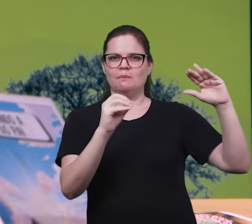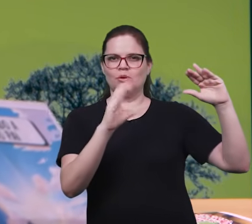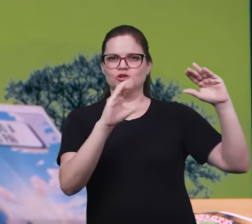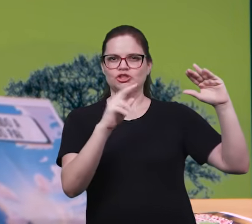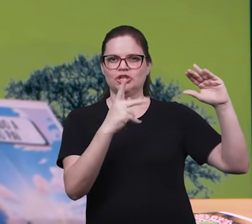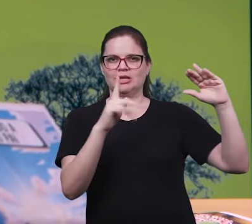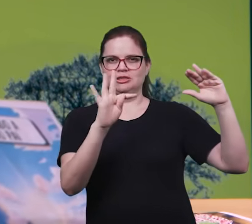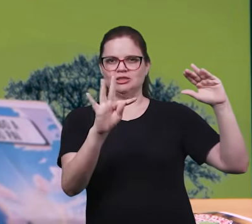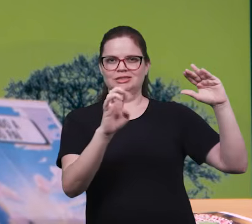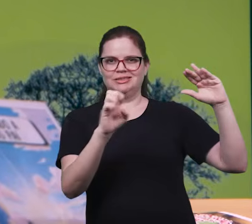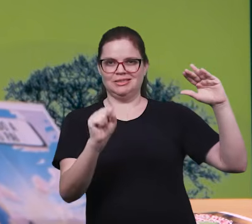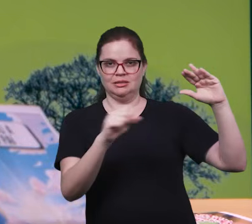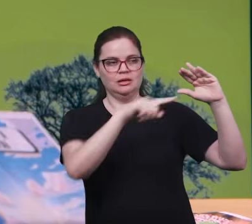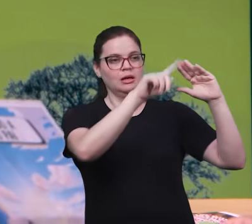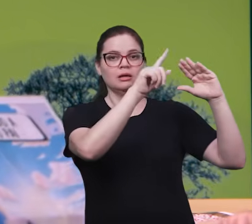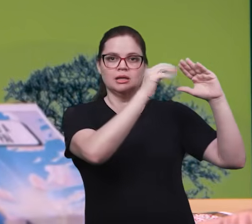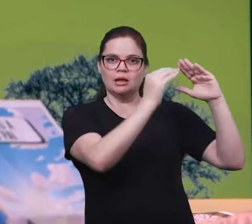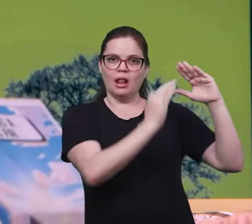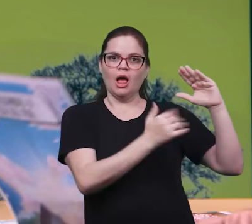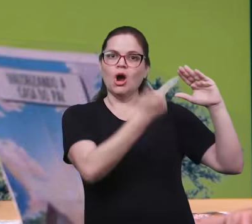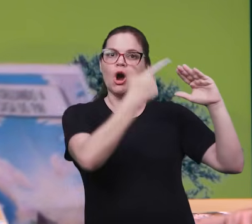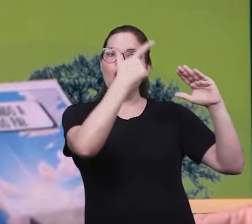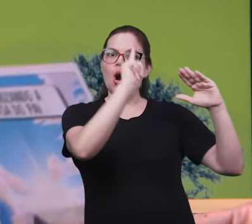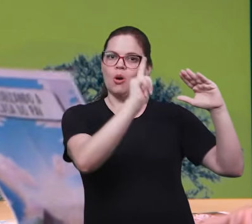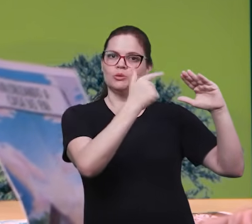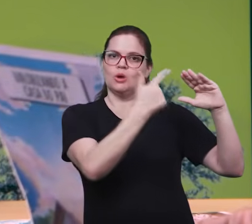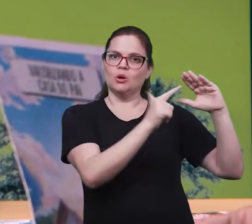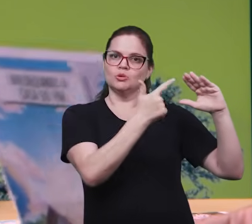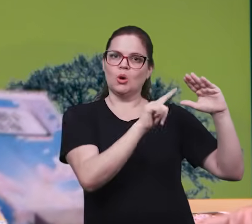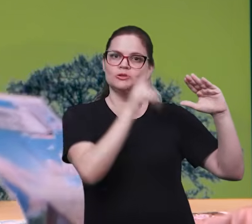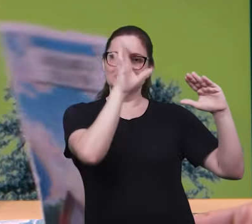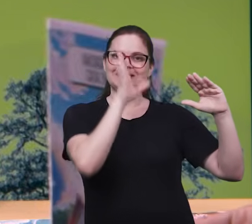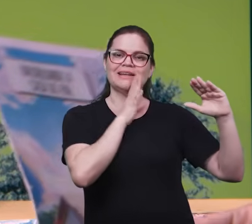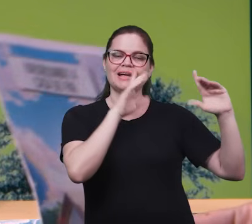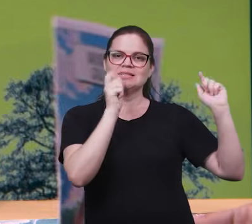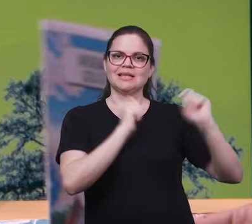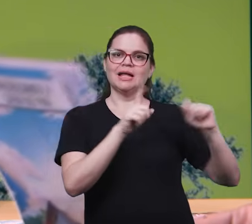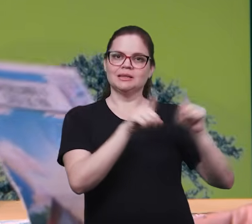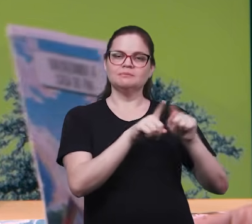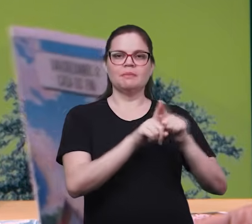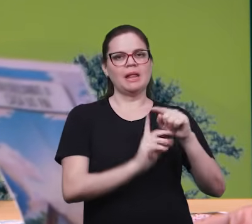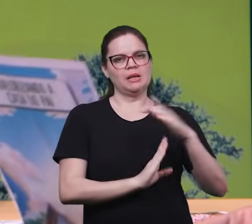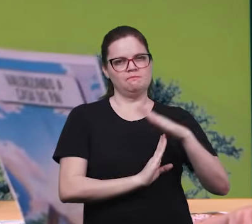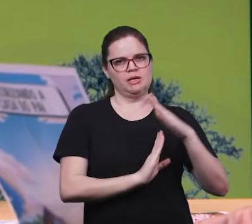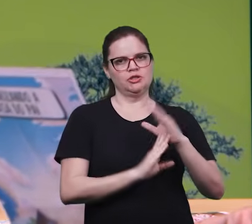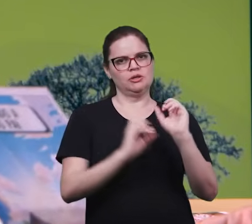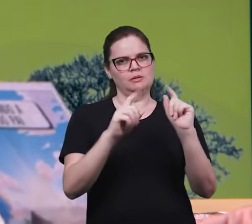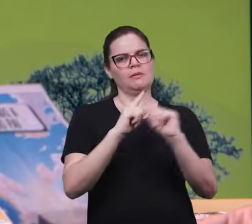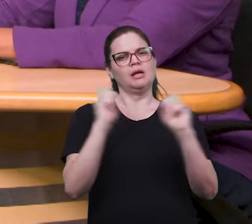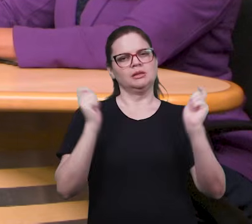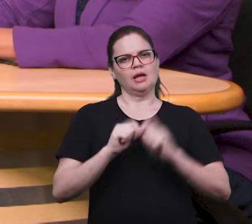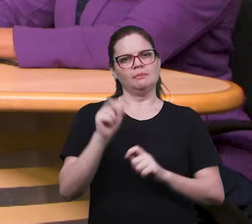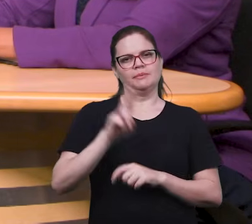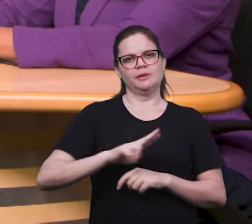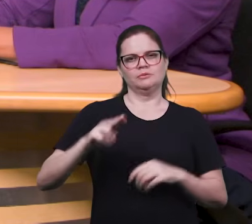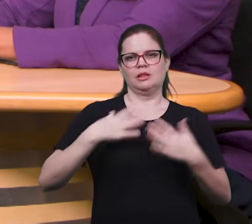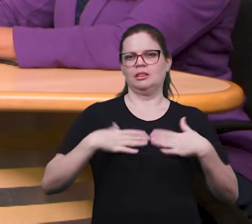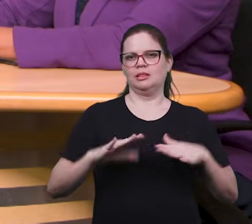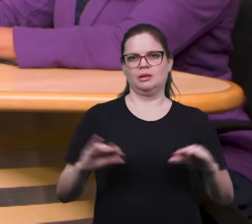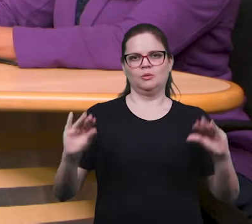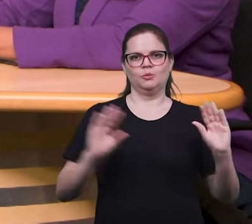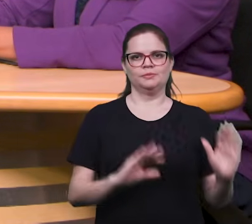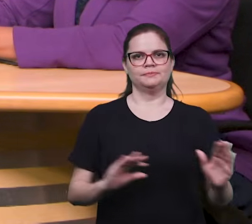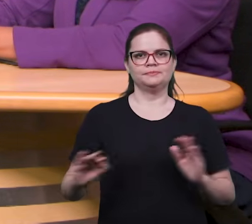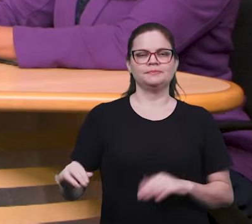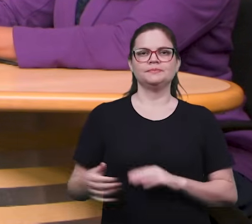você pode usar outras ferramentas gratuitas também limitadas, mas por um tempo dá para usar bem tranquilamente. Bianca, a gente vê